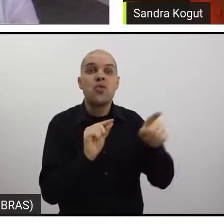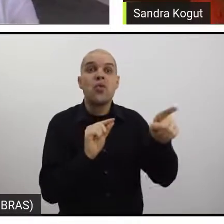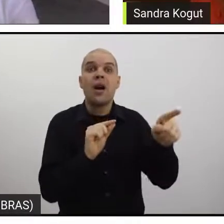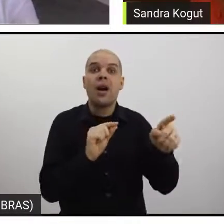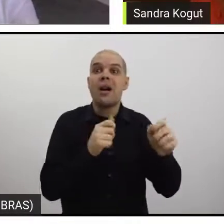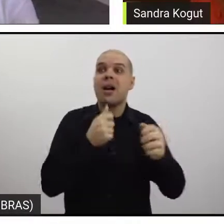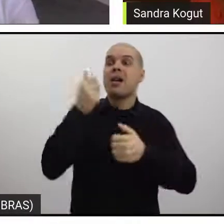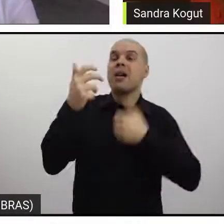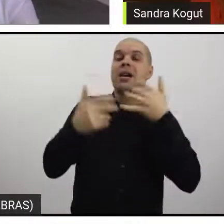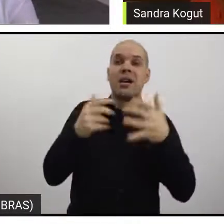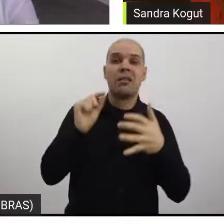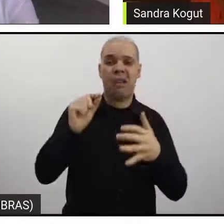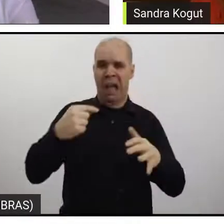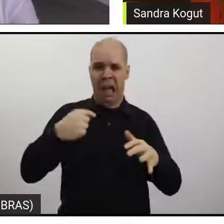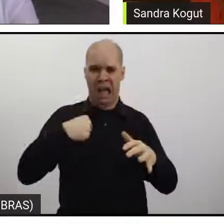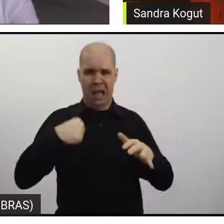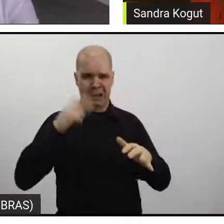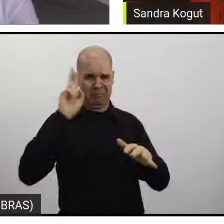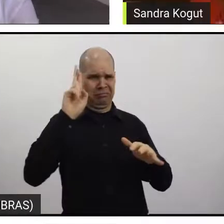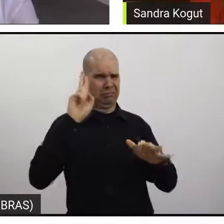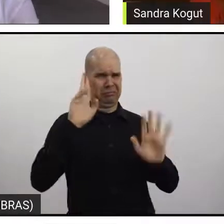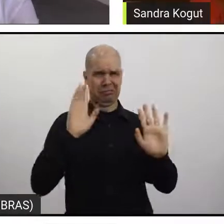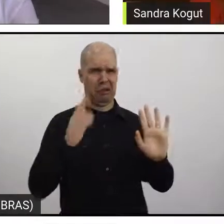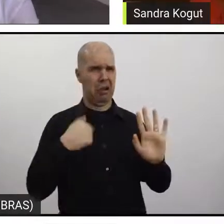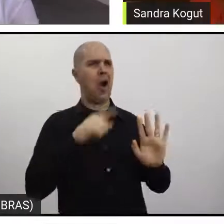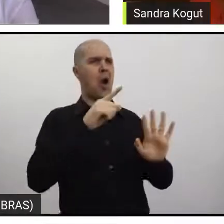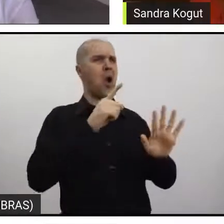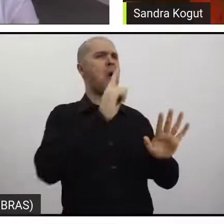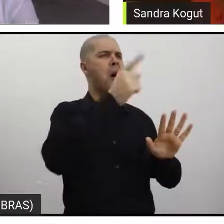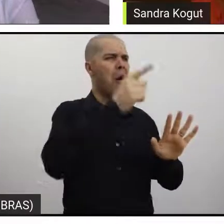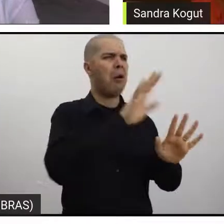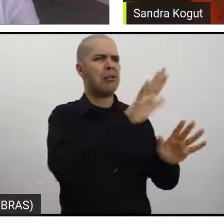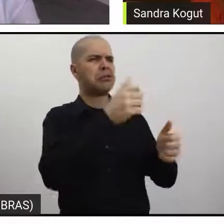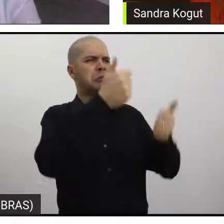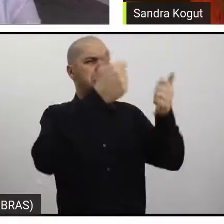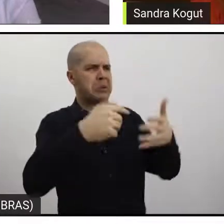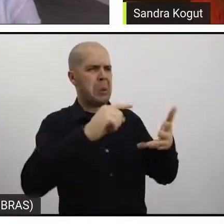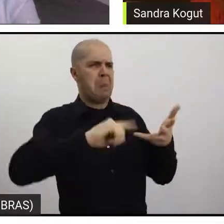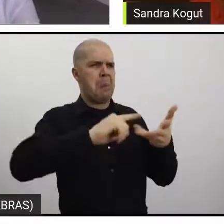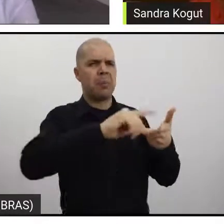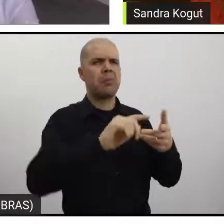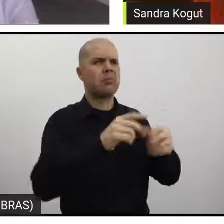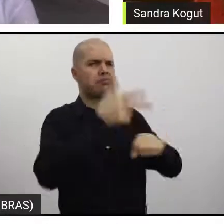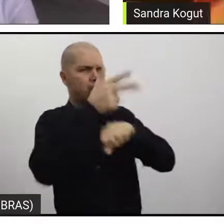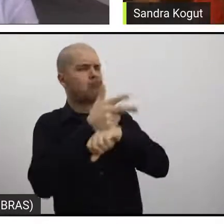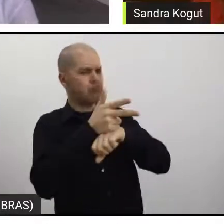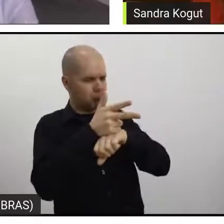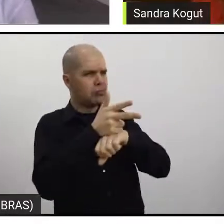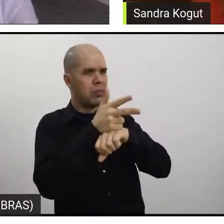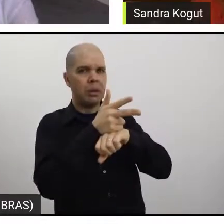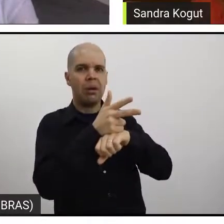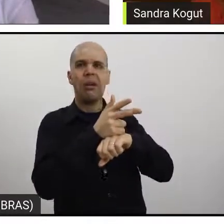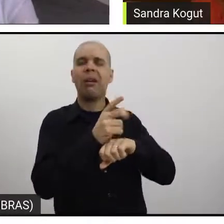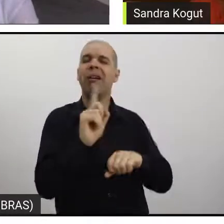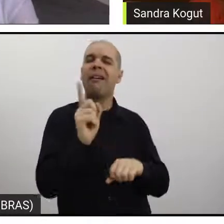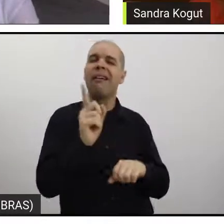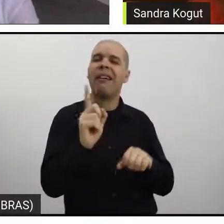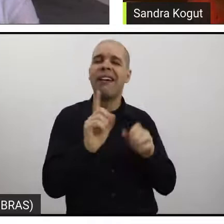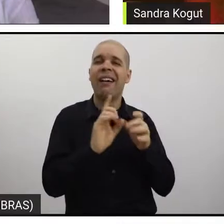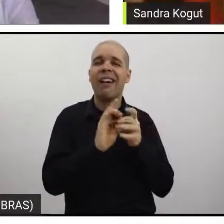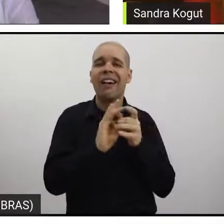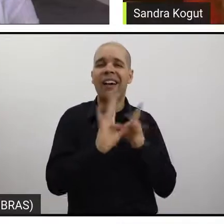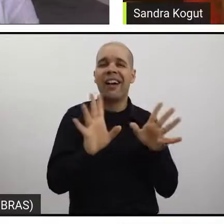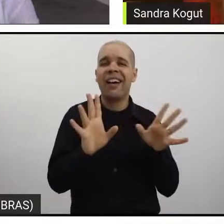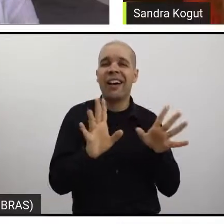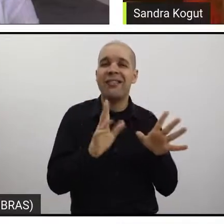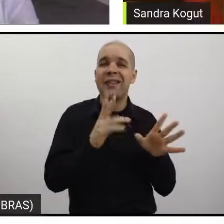Aonde está a relação de poder aqui? Sempre é uma relação de poder. Então, o que está criando essa relação de poder? Ela